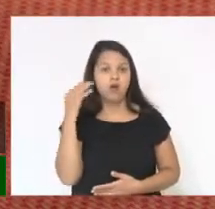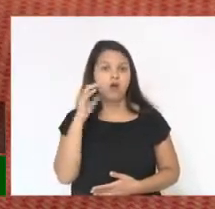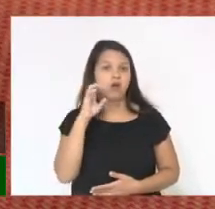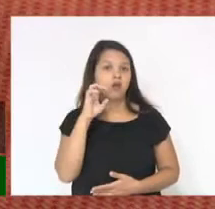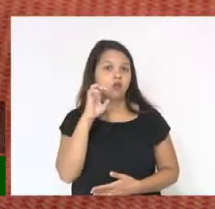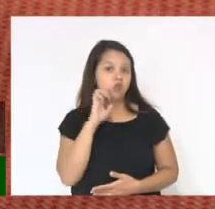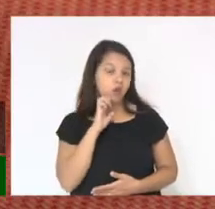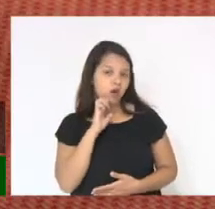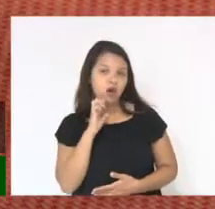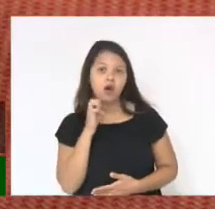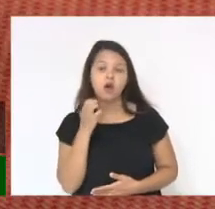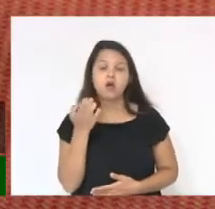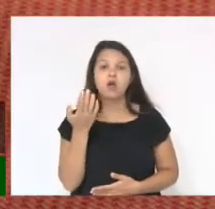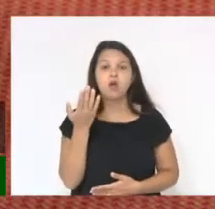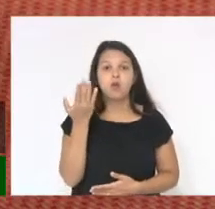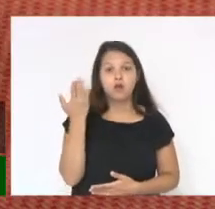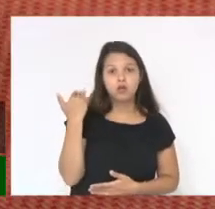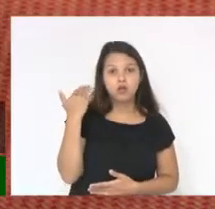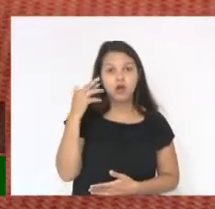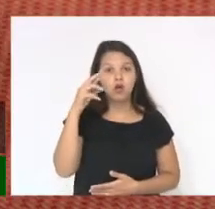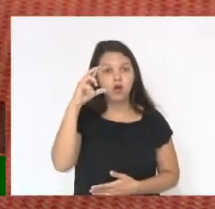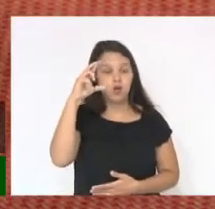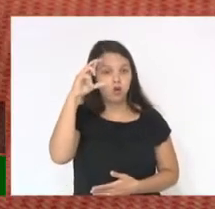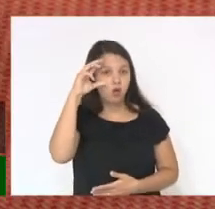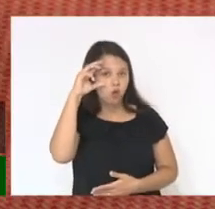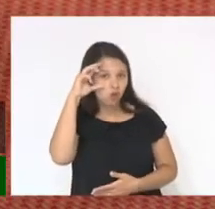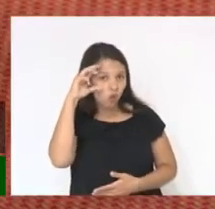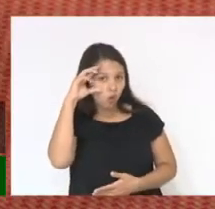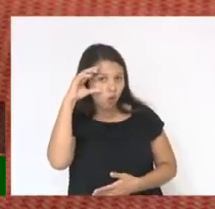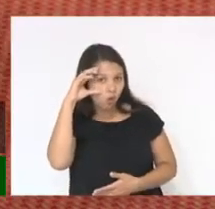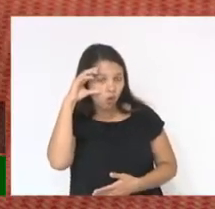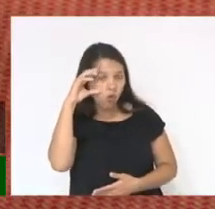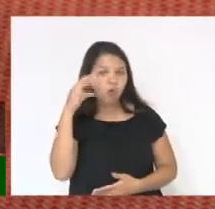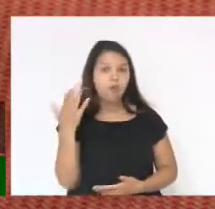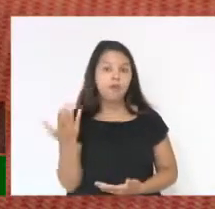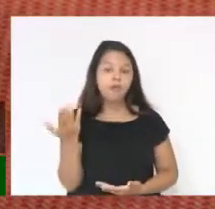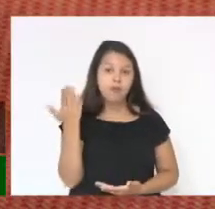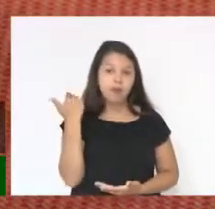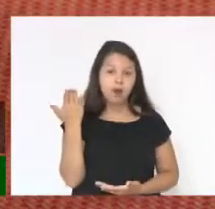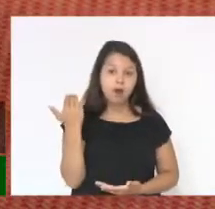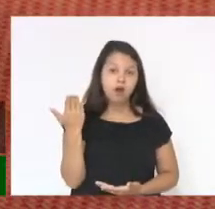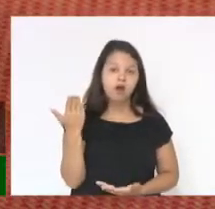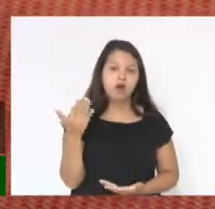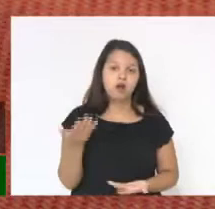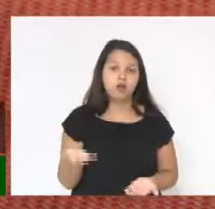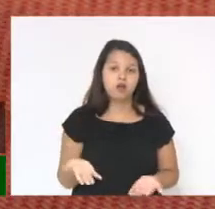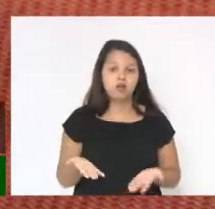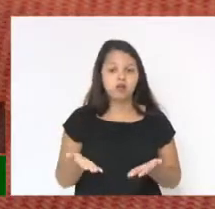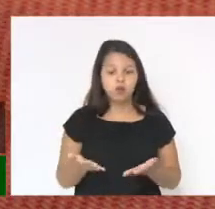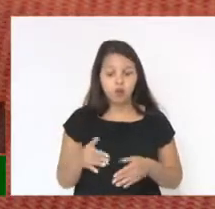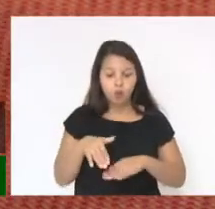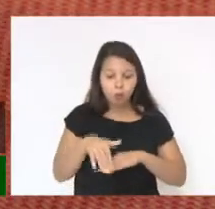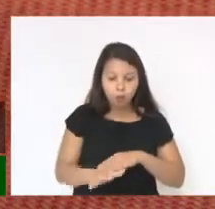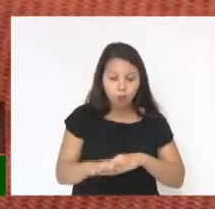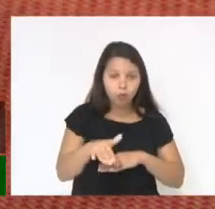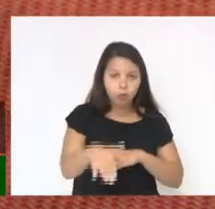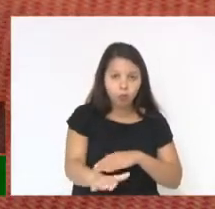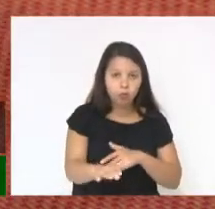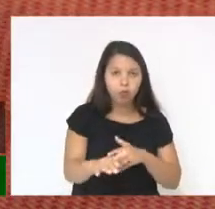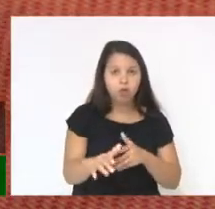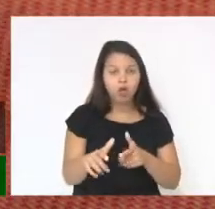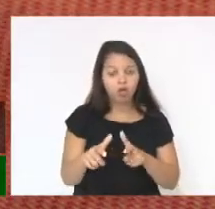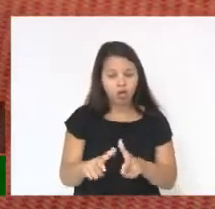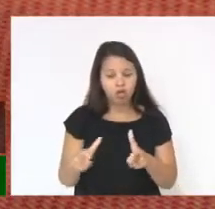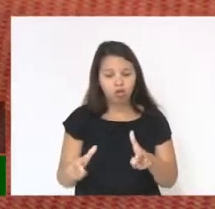foi o governador Raimundo Colombo. Esses buracos, eles ampliam, mas a situação